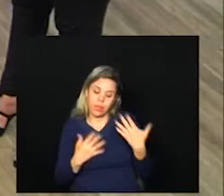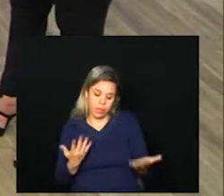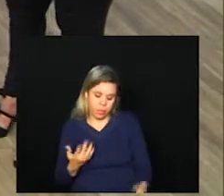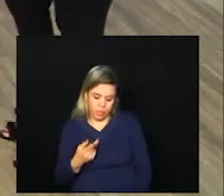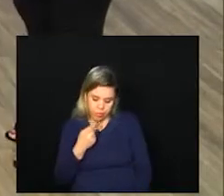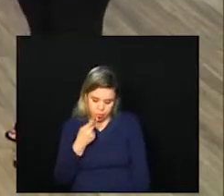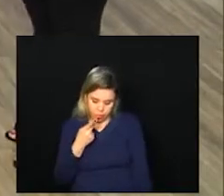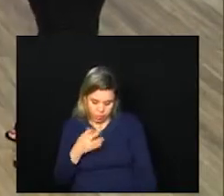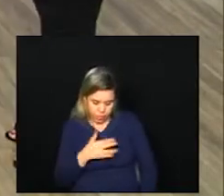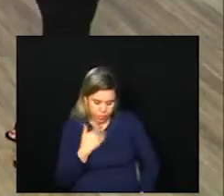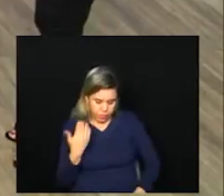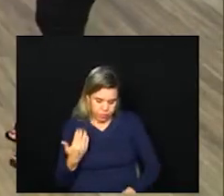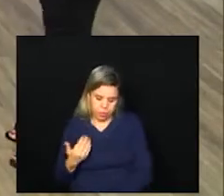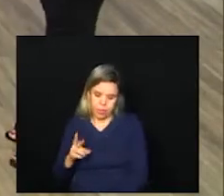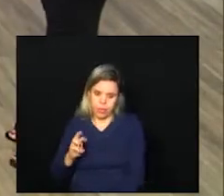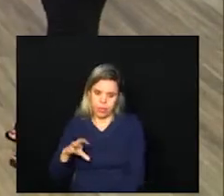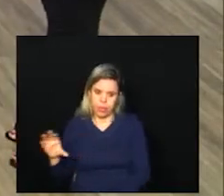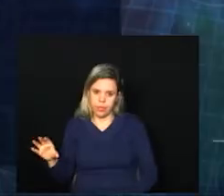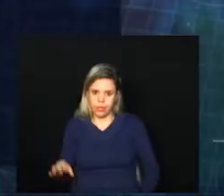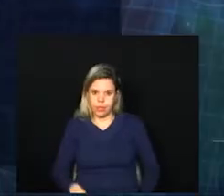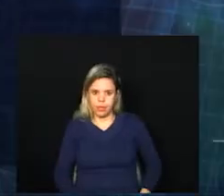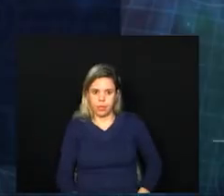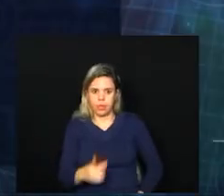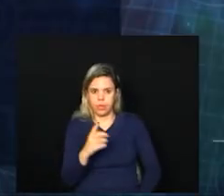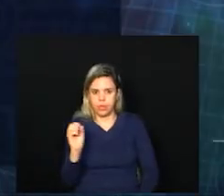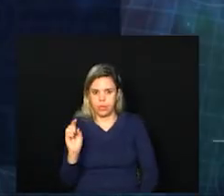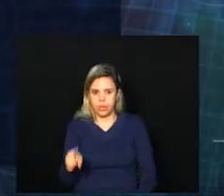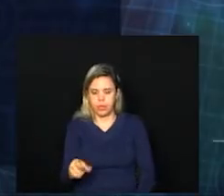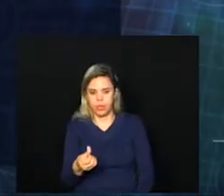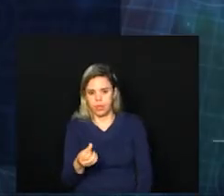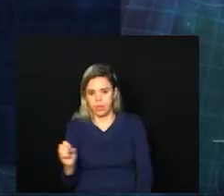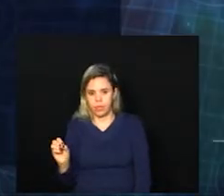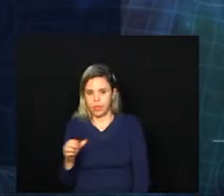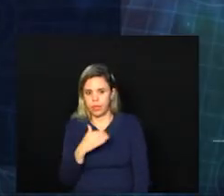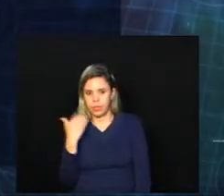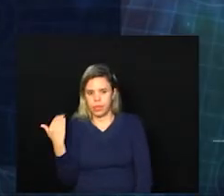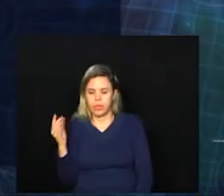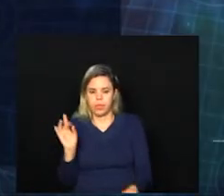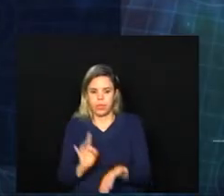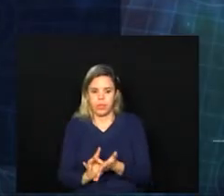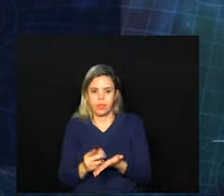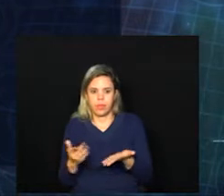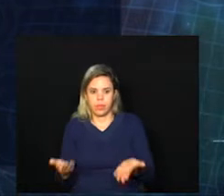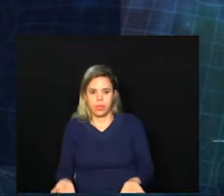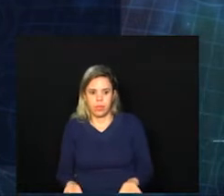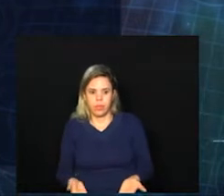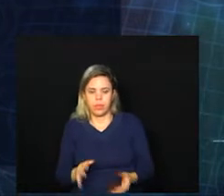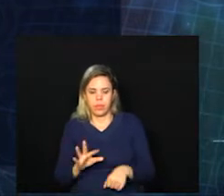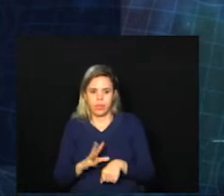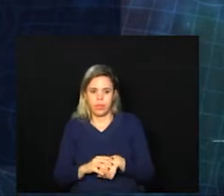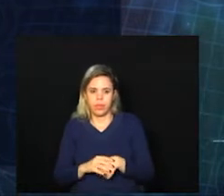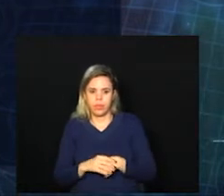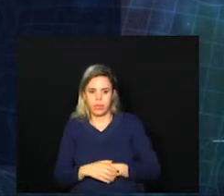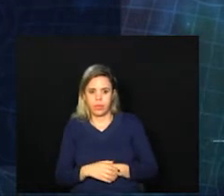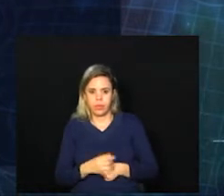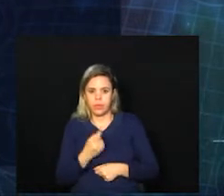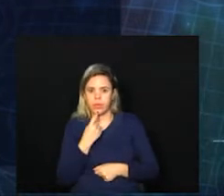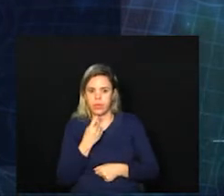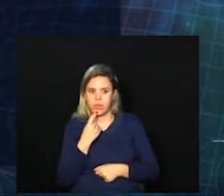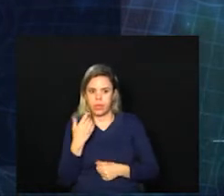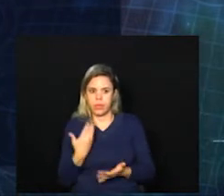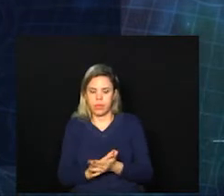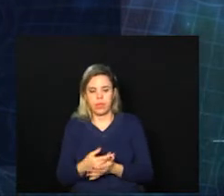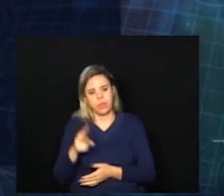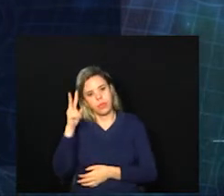gente fala nos óbitos na RMC, são 10.600 mortes confirmadas pela doença e Campinas, até